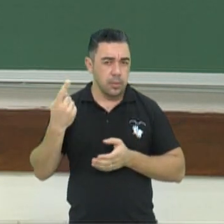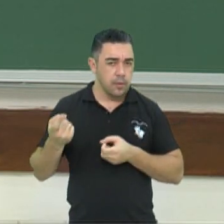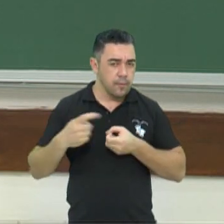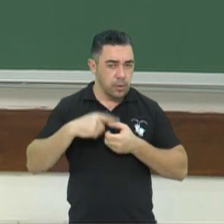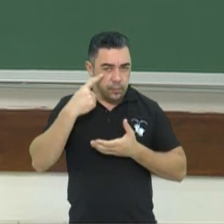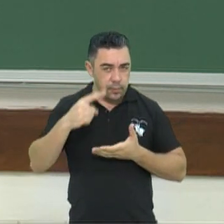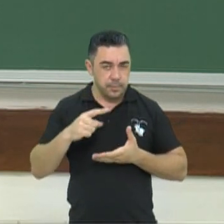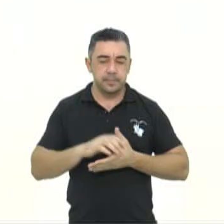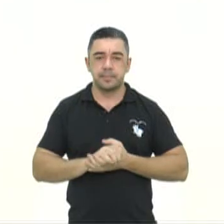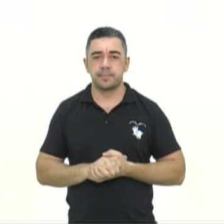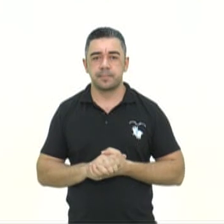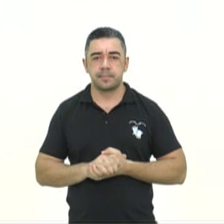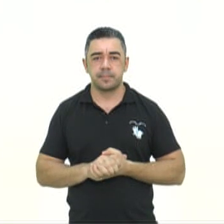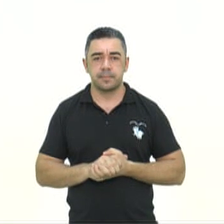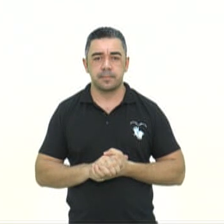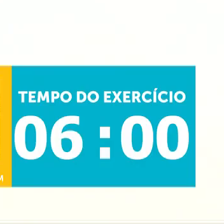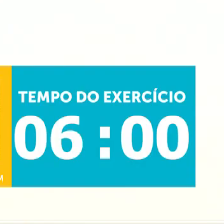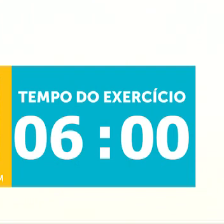nós voltamos.